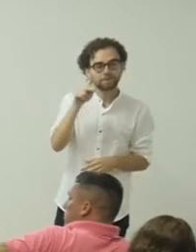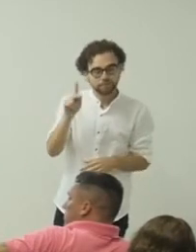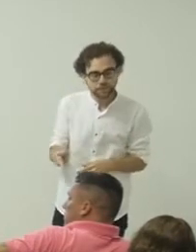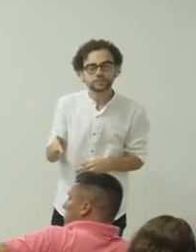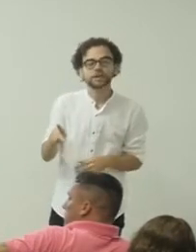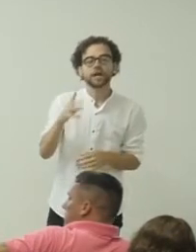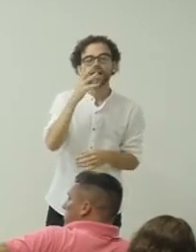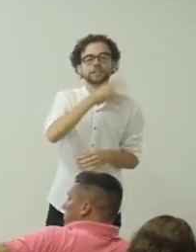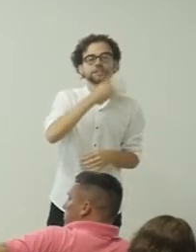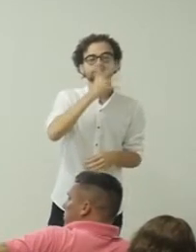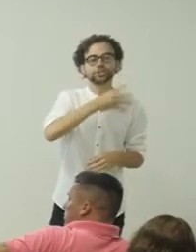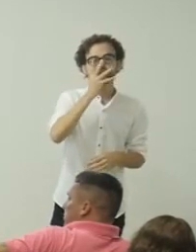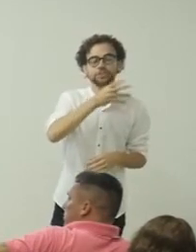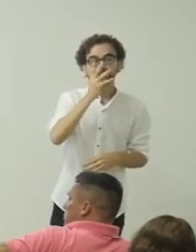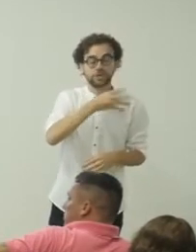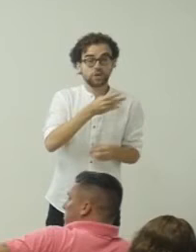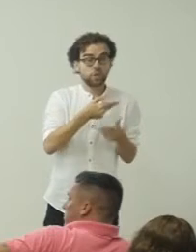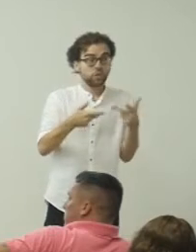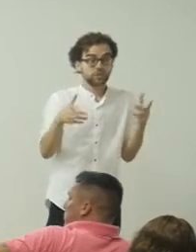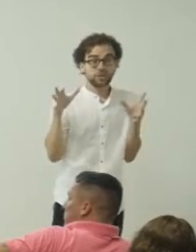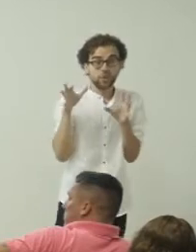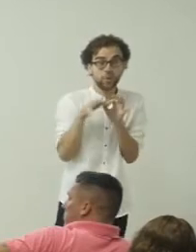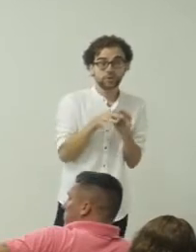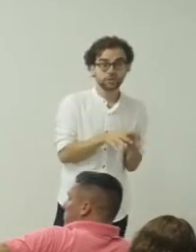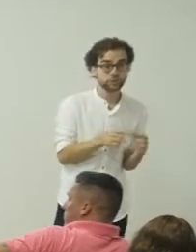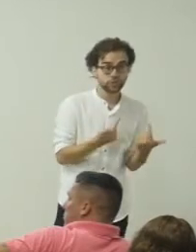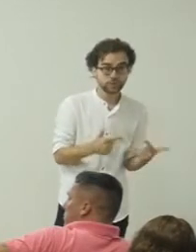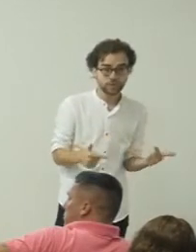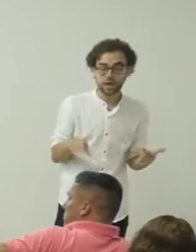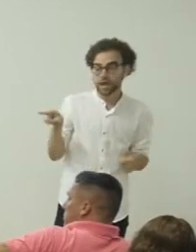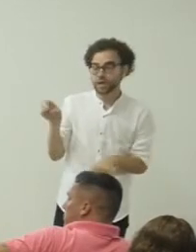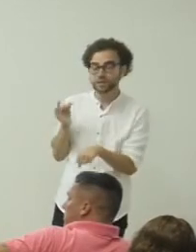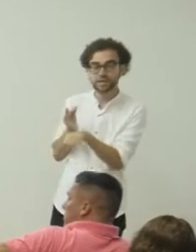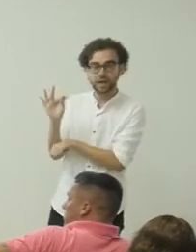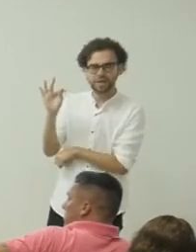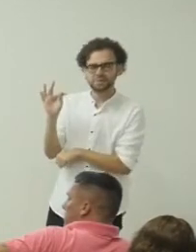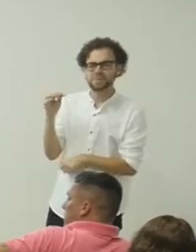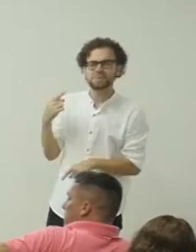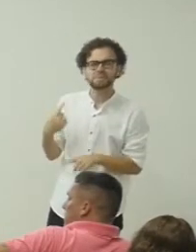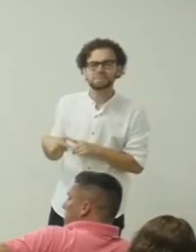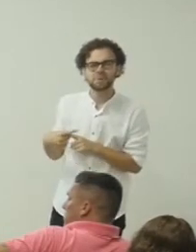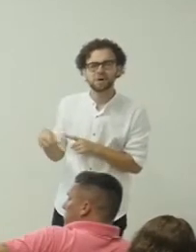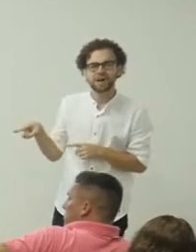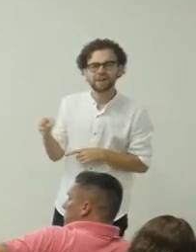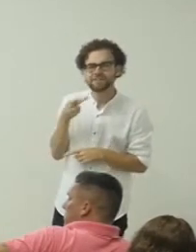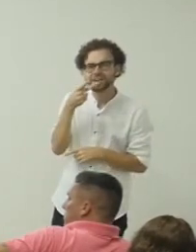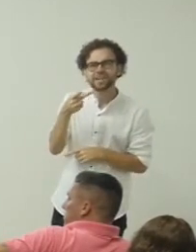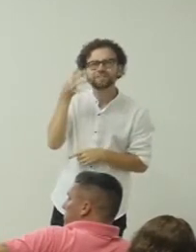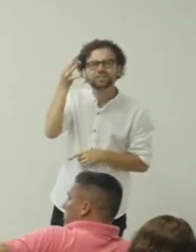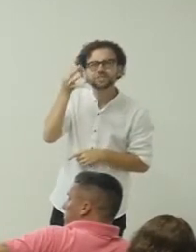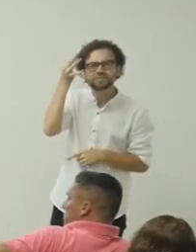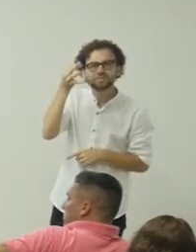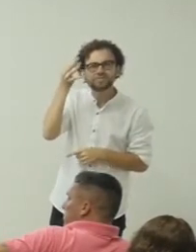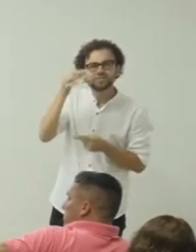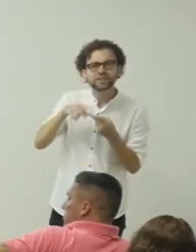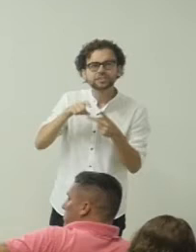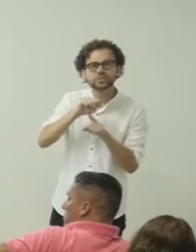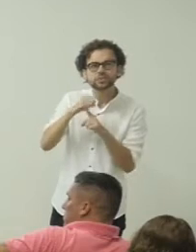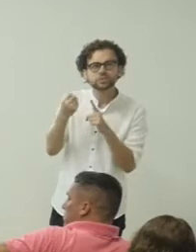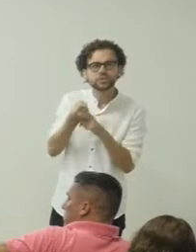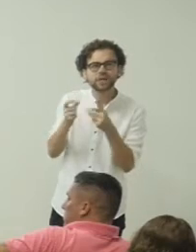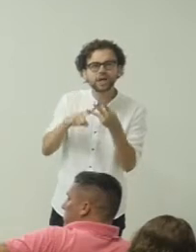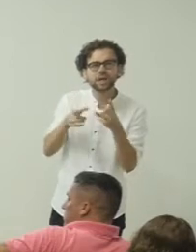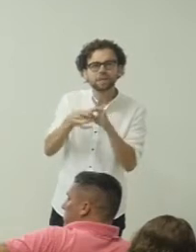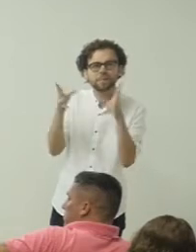critica alguma coisa que não tem contexto com a sua aula. Ele é um professor de técnica, né? Por que ele está falando de filosofia, sociologia, de